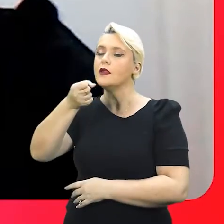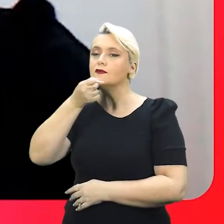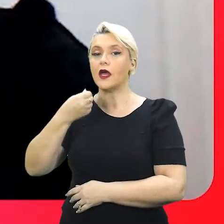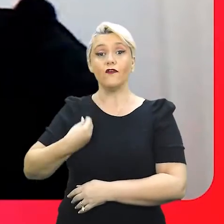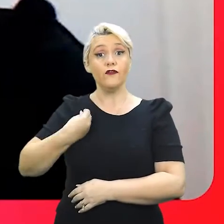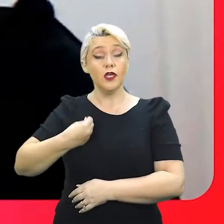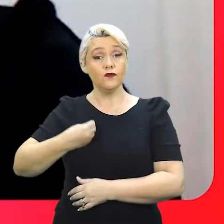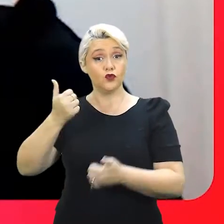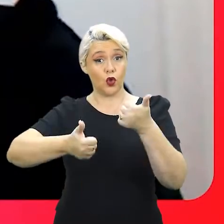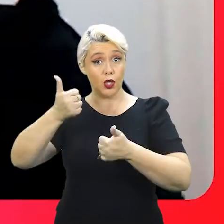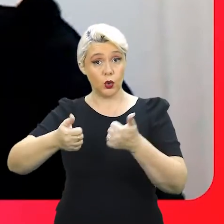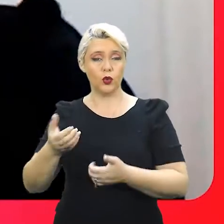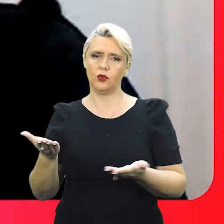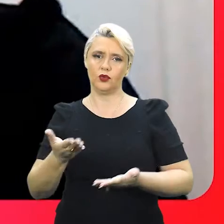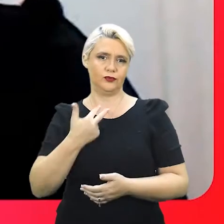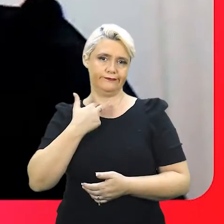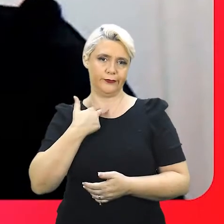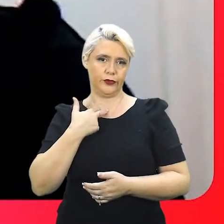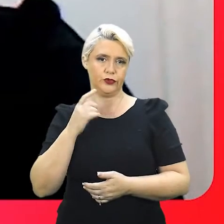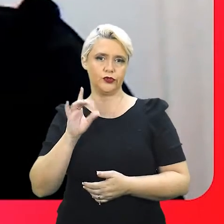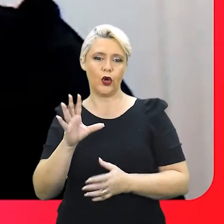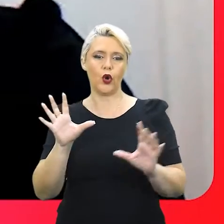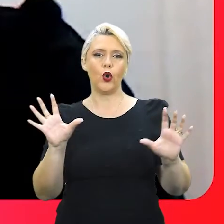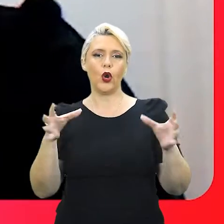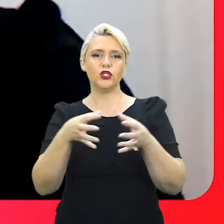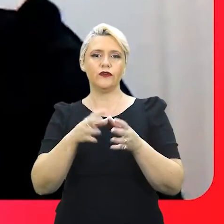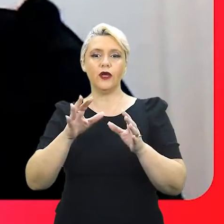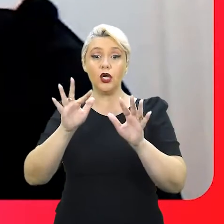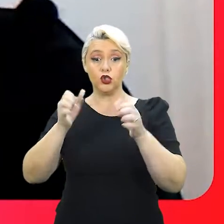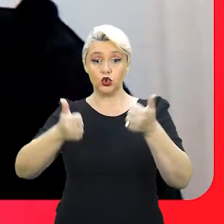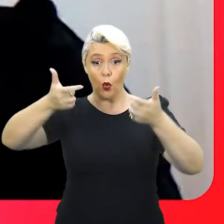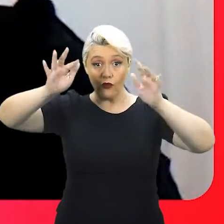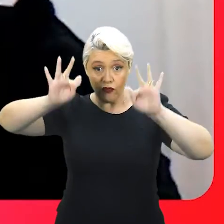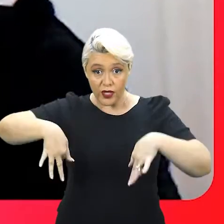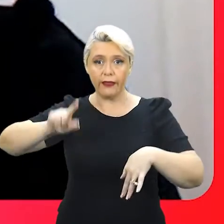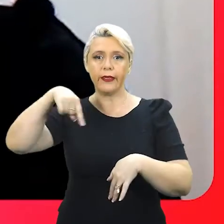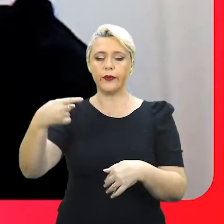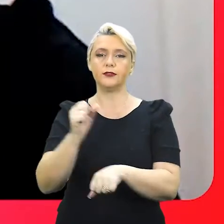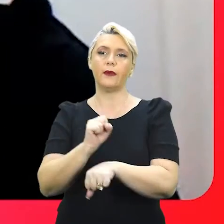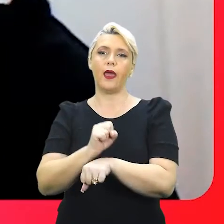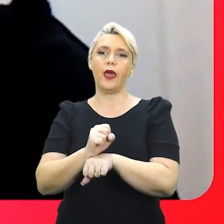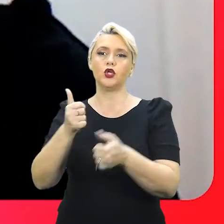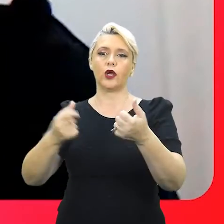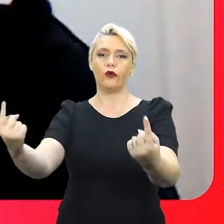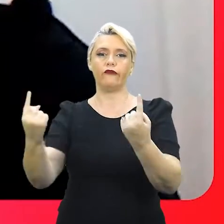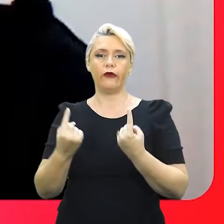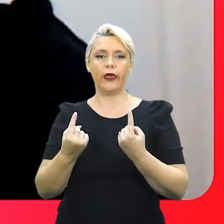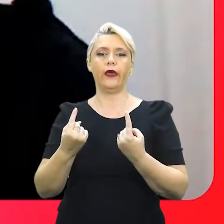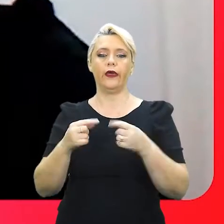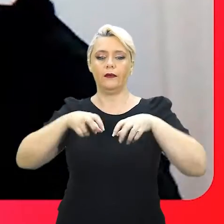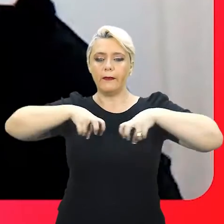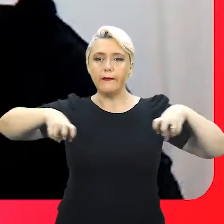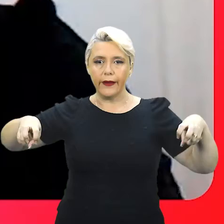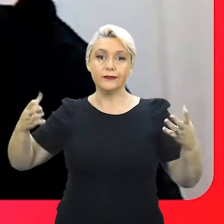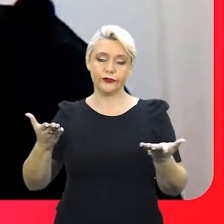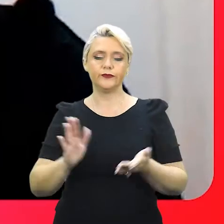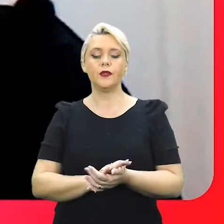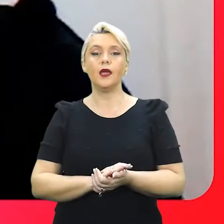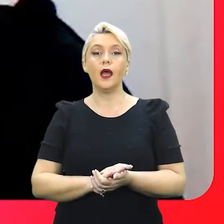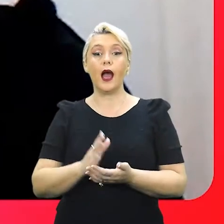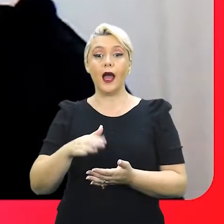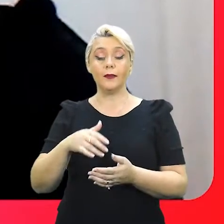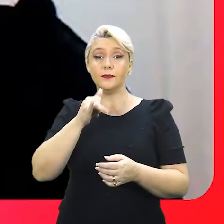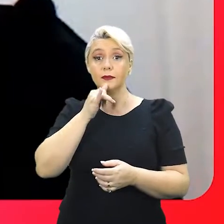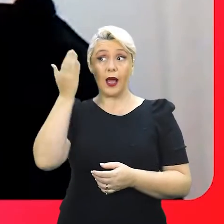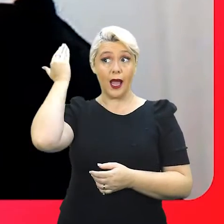jogador. uhum, Hoje não, hoje é só coletiva depois do jogo, né? uhum, E aí acabava o trabalho dos vestiários